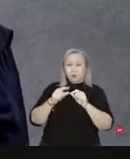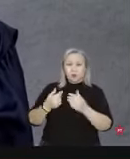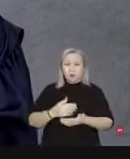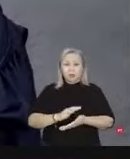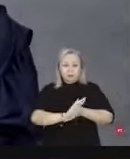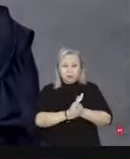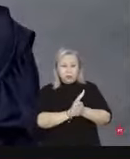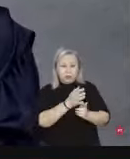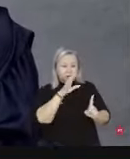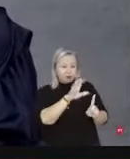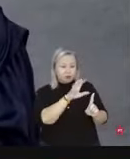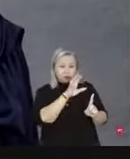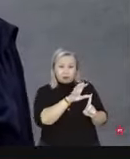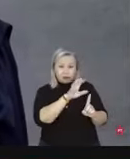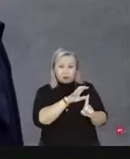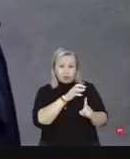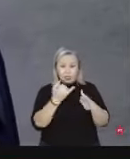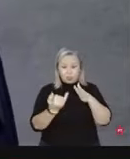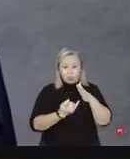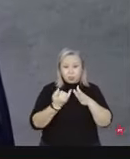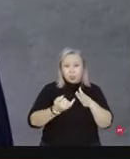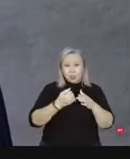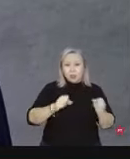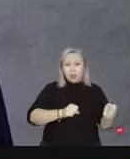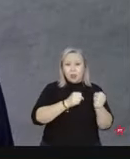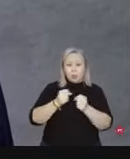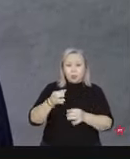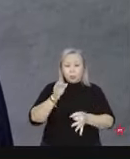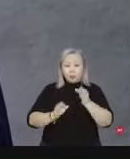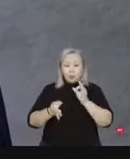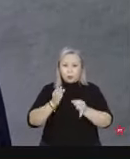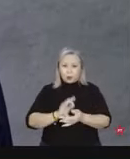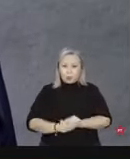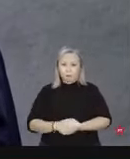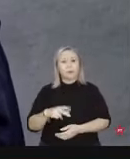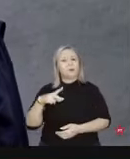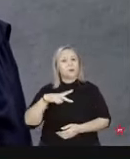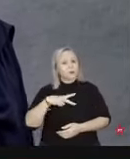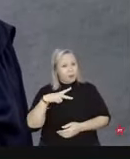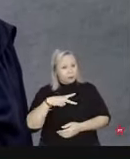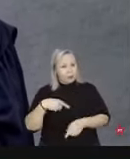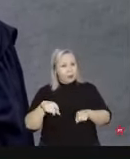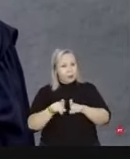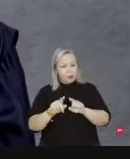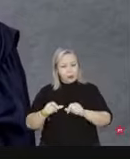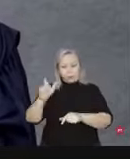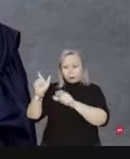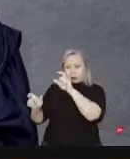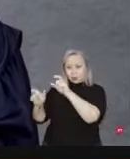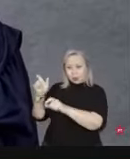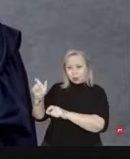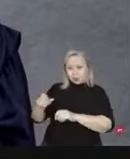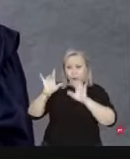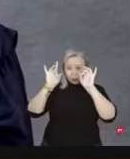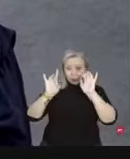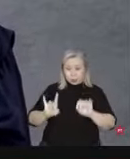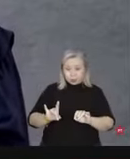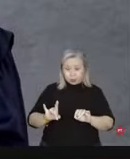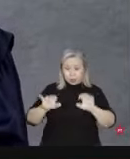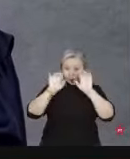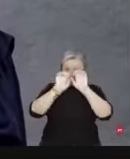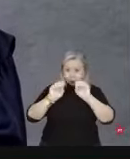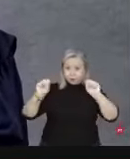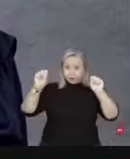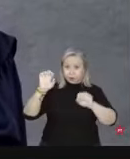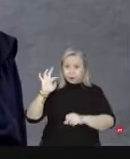coações institucionais ao Poder Judiciário e pessoais aos seus membros, em especial do Supremo